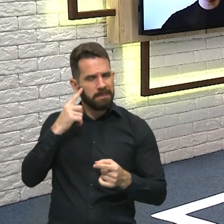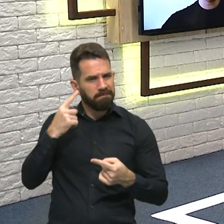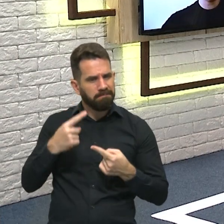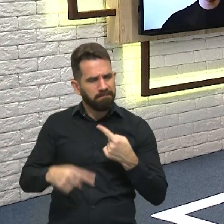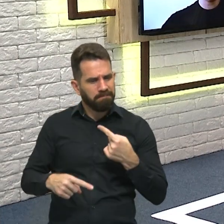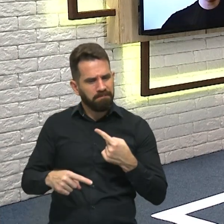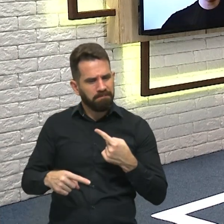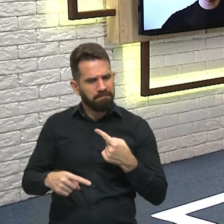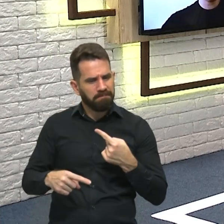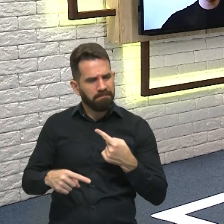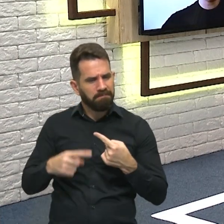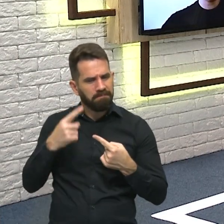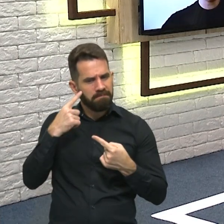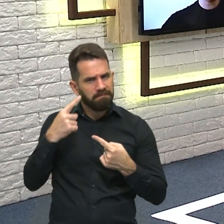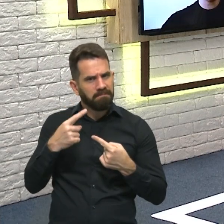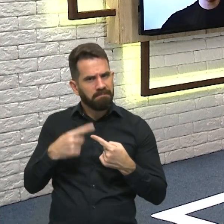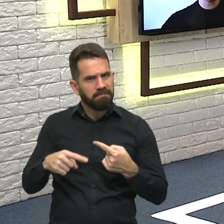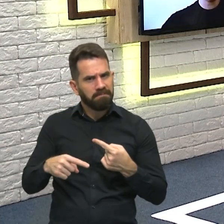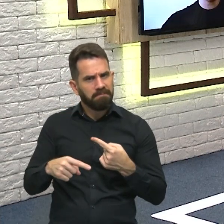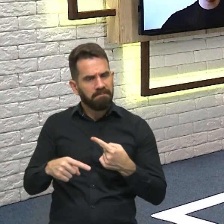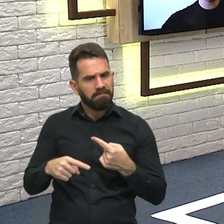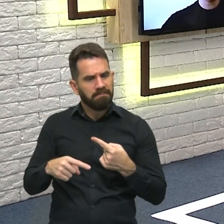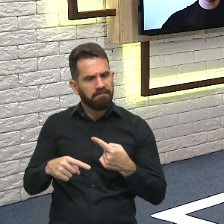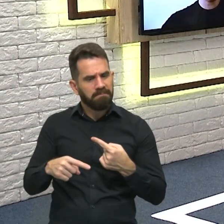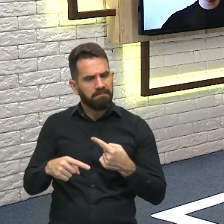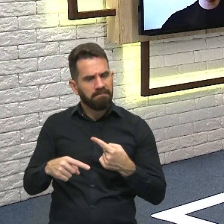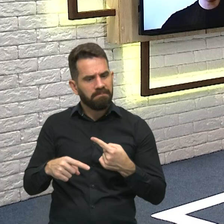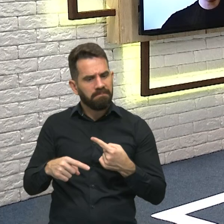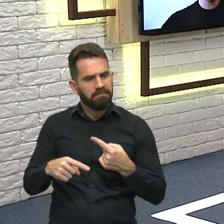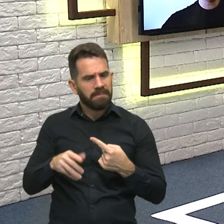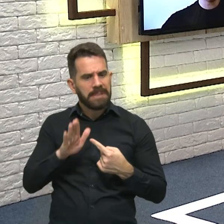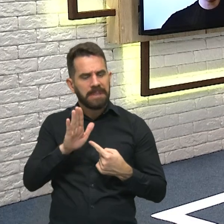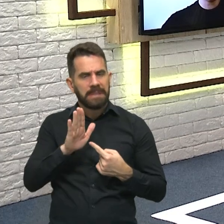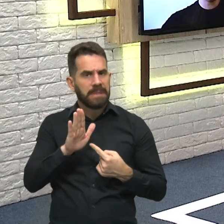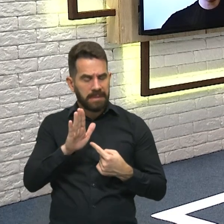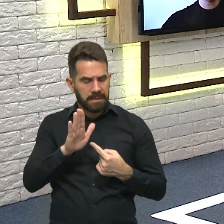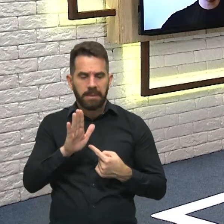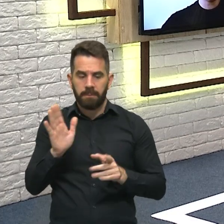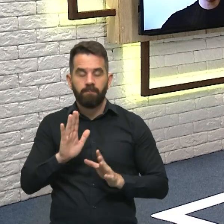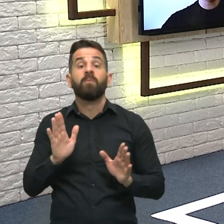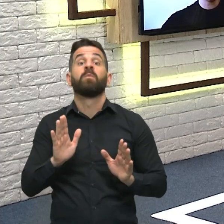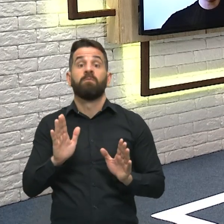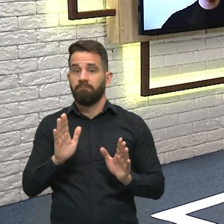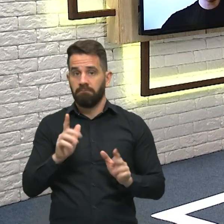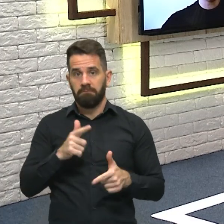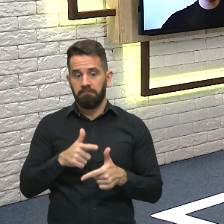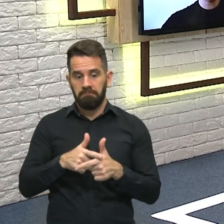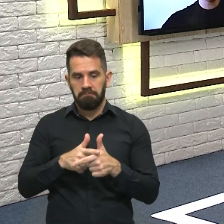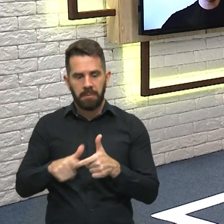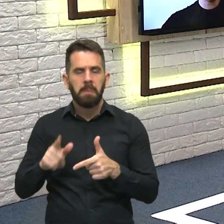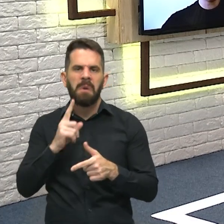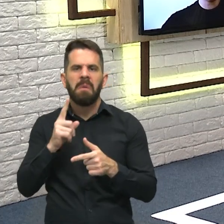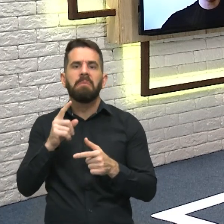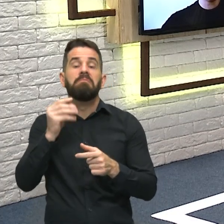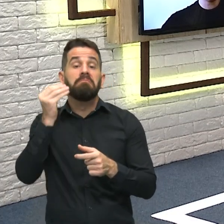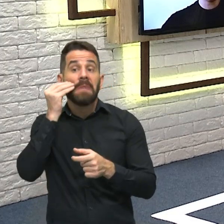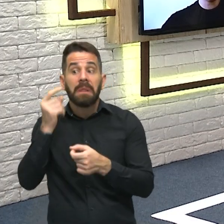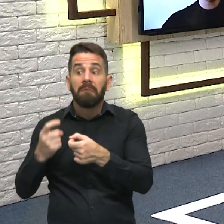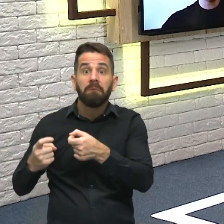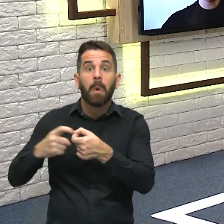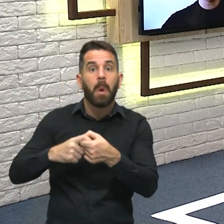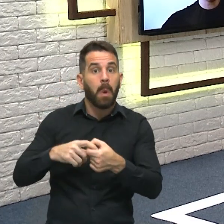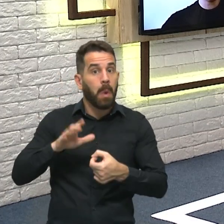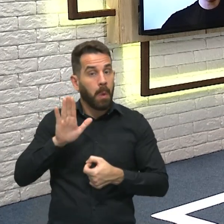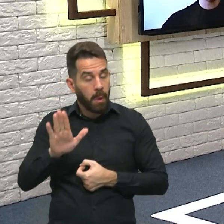Nós tivemos aí um probleminha com a conexão do João Gabriel. Enquanto isso, enquanto retoma essa conexão